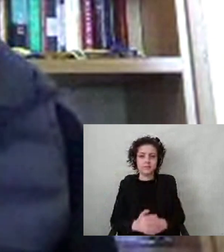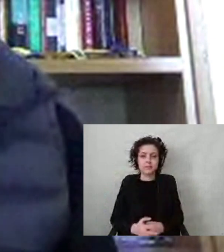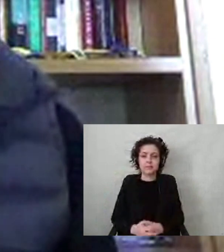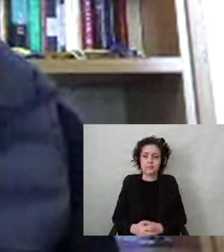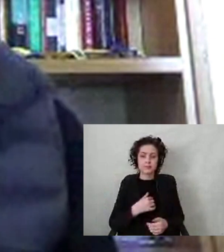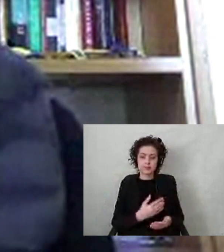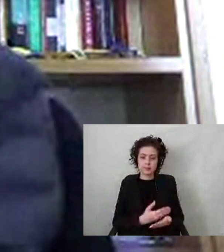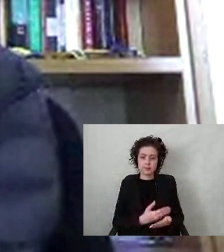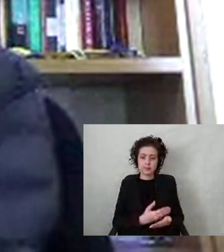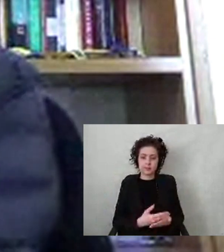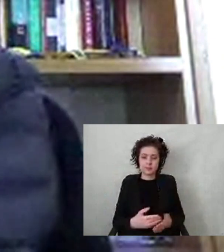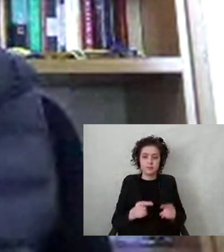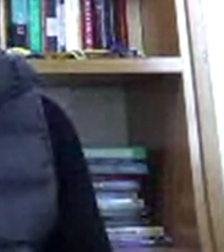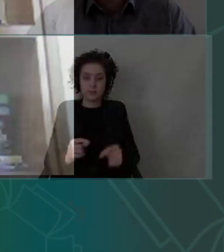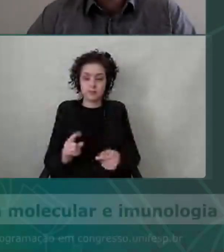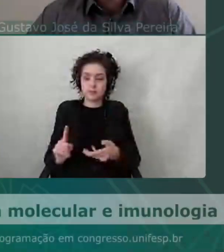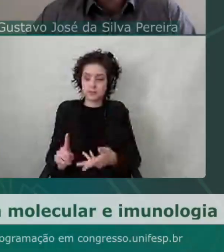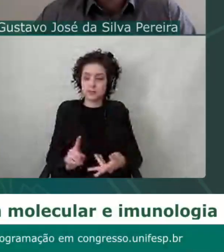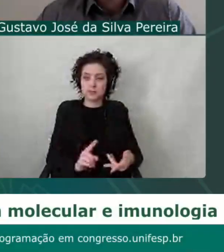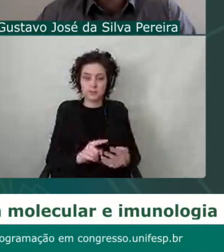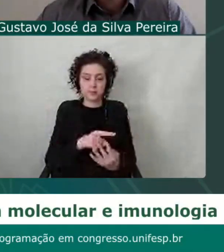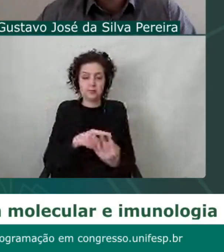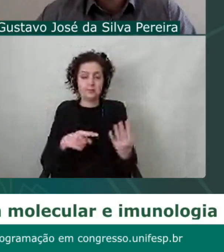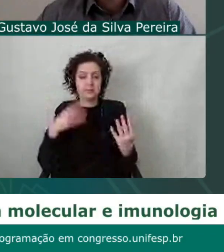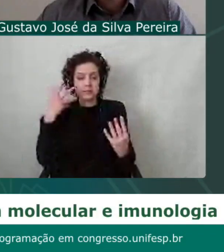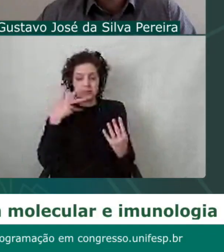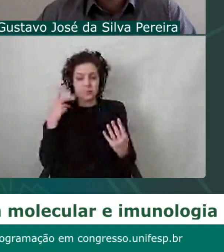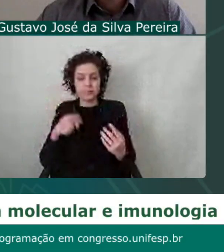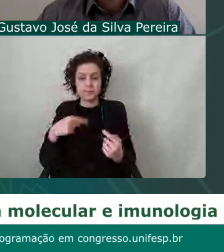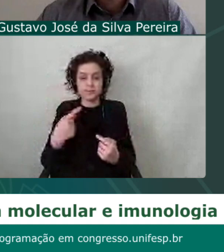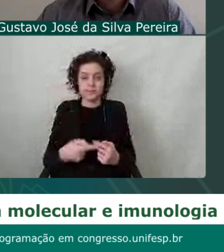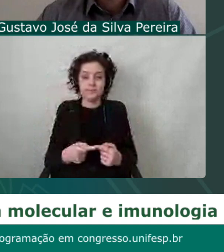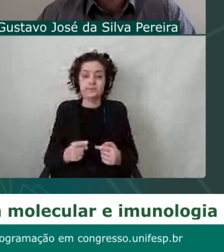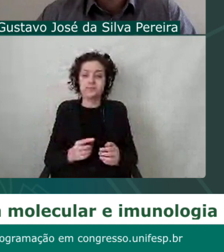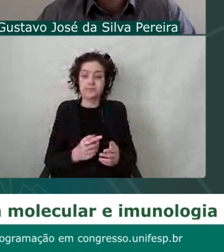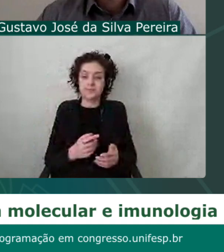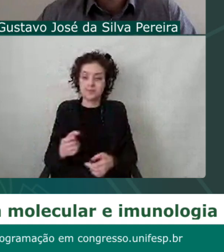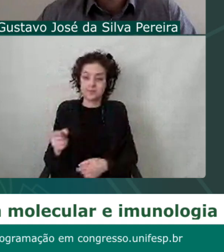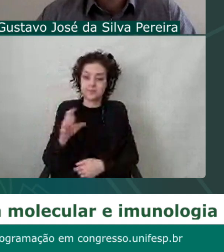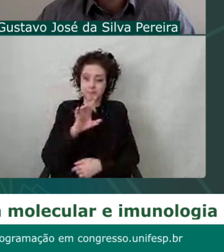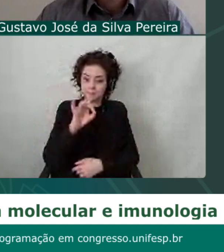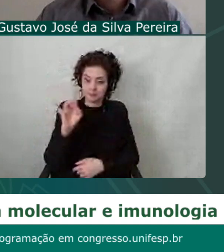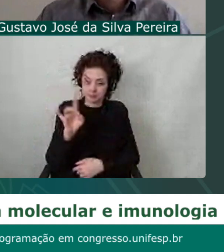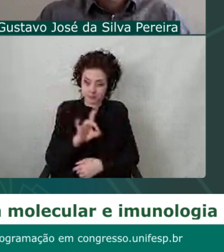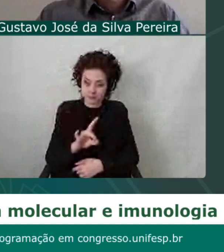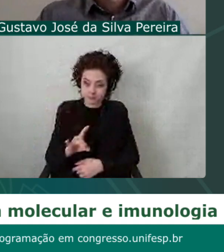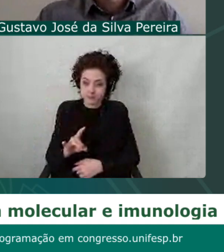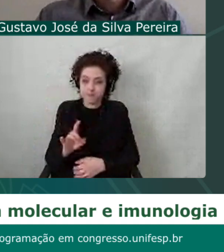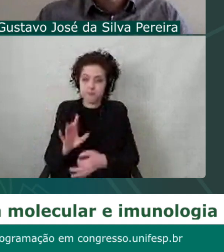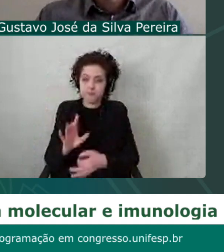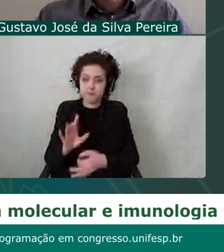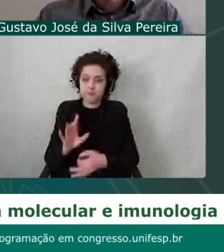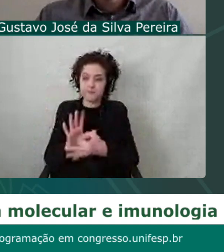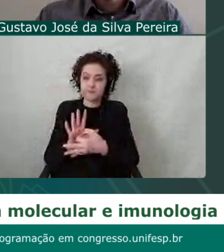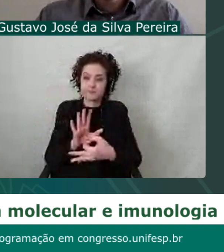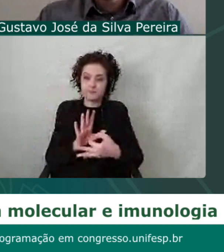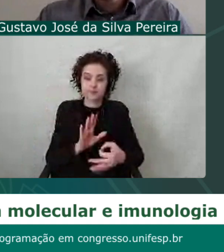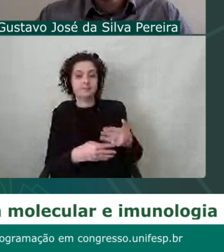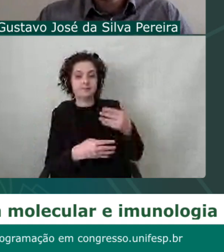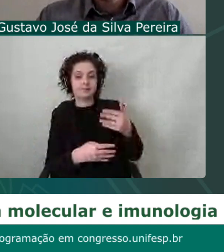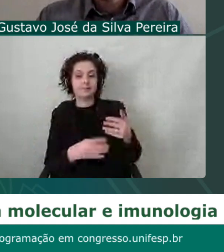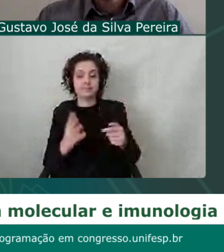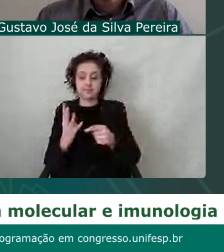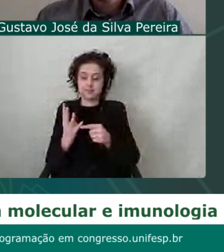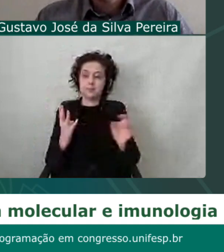inicialmente apresentar os 4 palestrantes e depois passarei a palavra para cada um deles, e ao final da 4ª